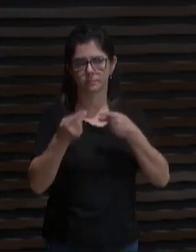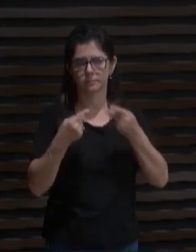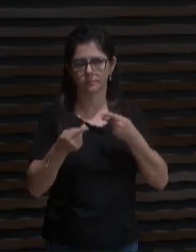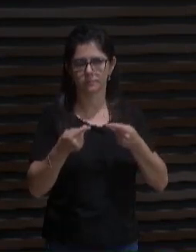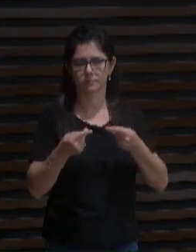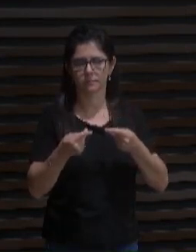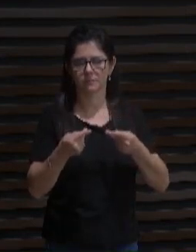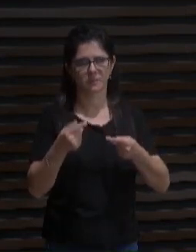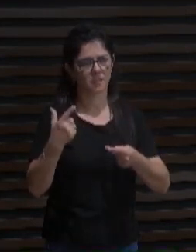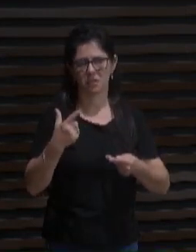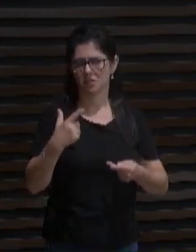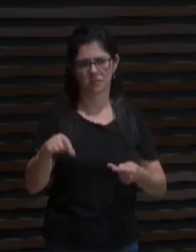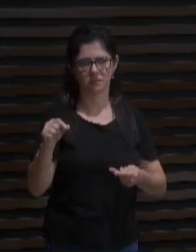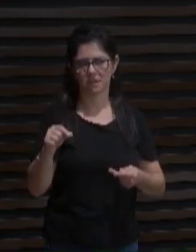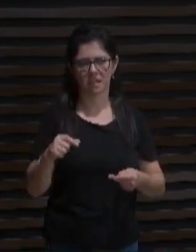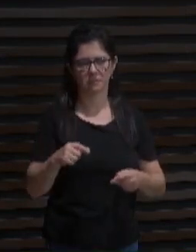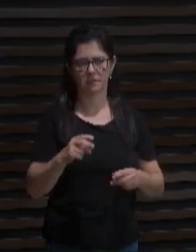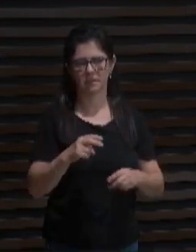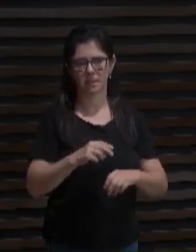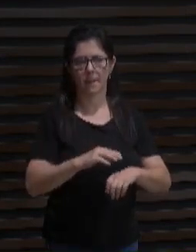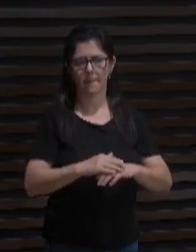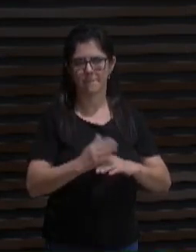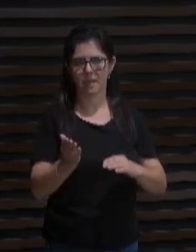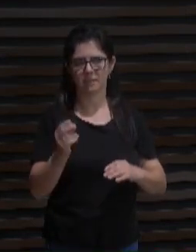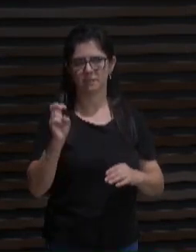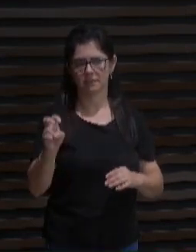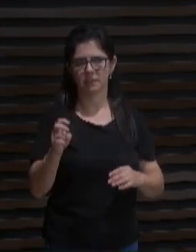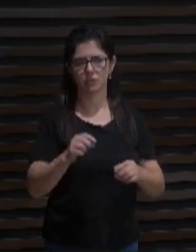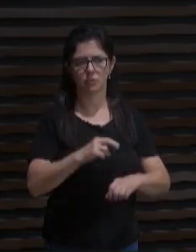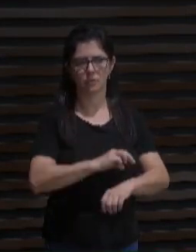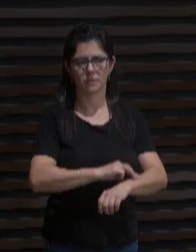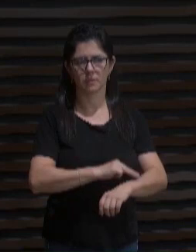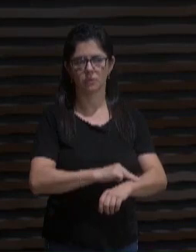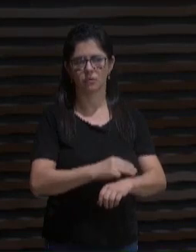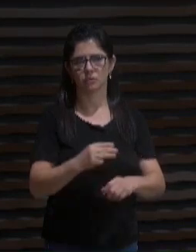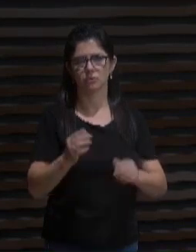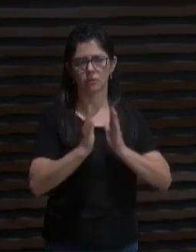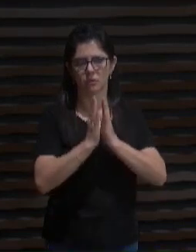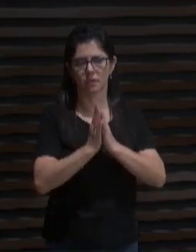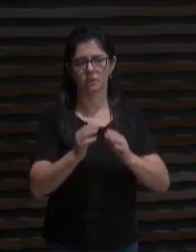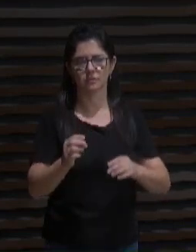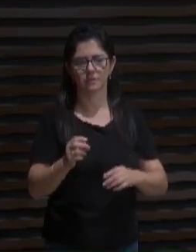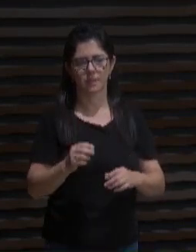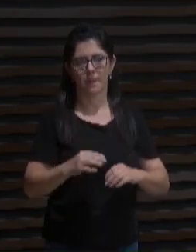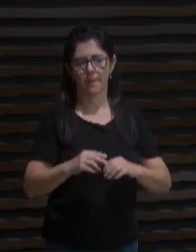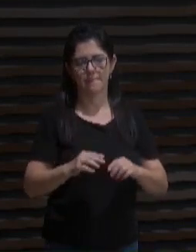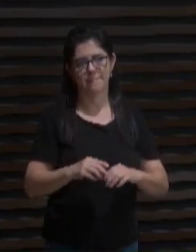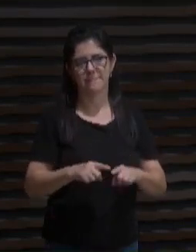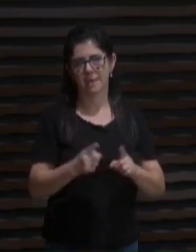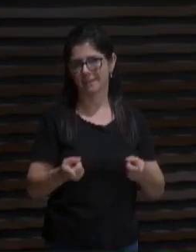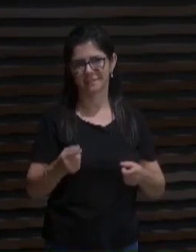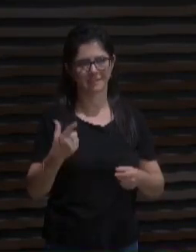do que 5 minutos orando, mas não consigo ficar mais do que 5 minutos sem orar. Olha